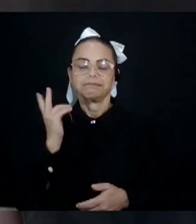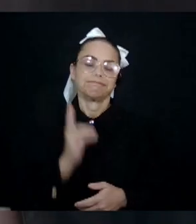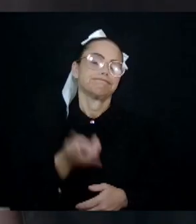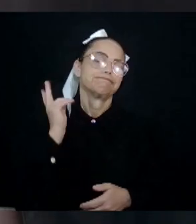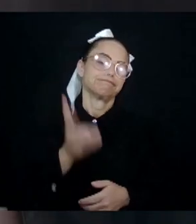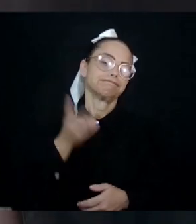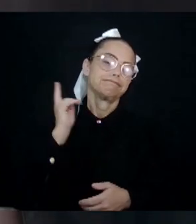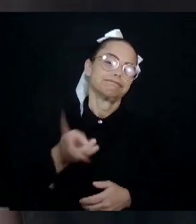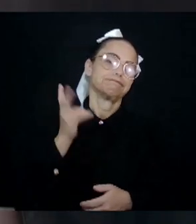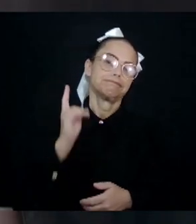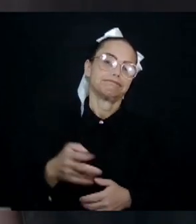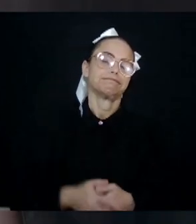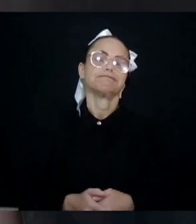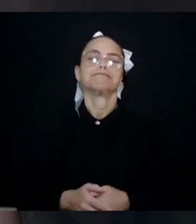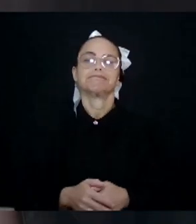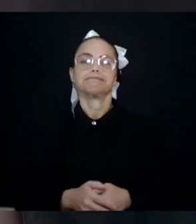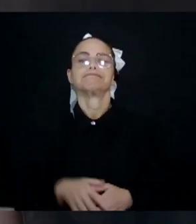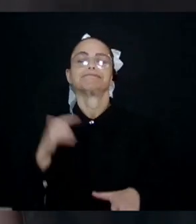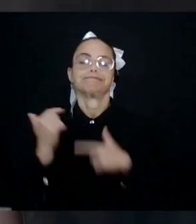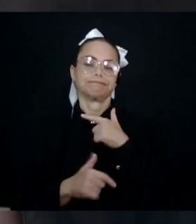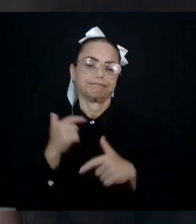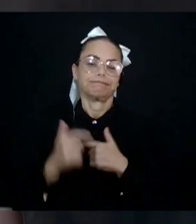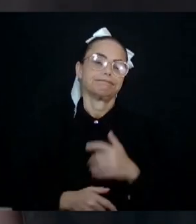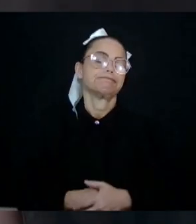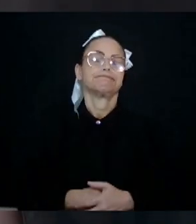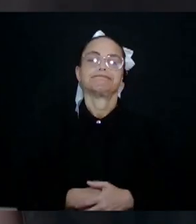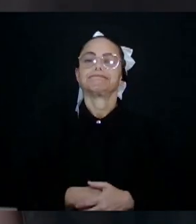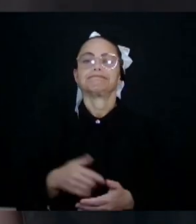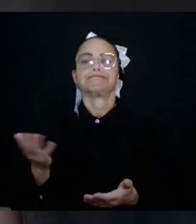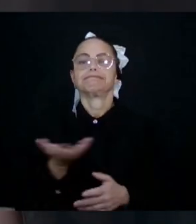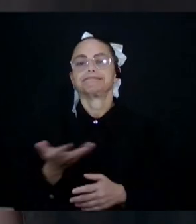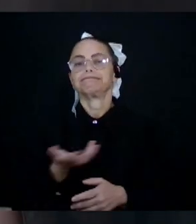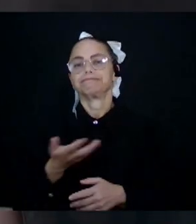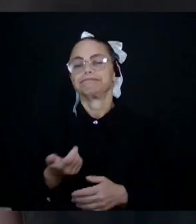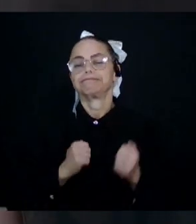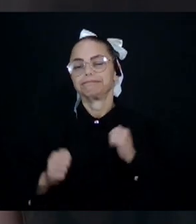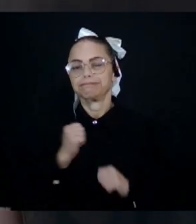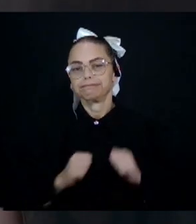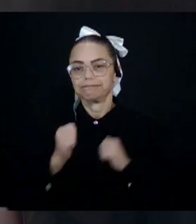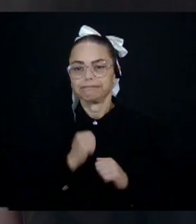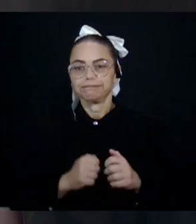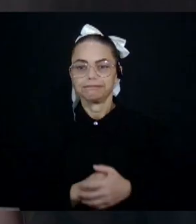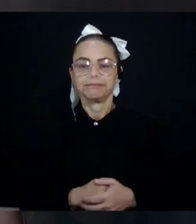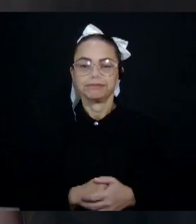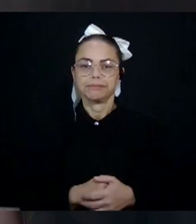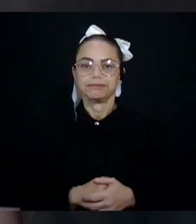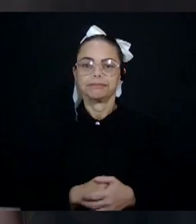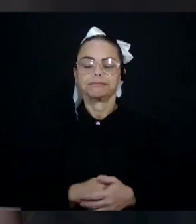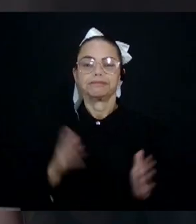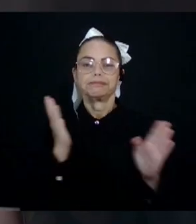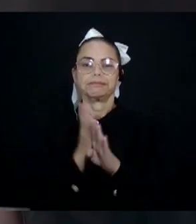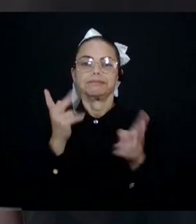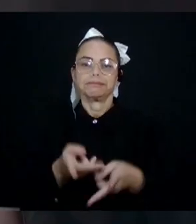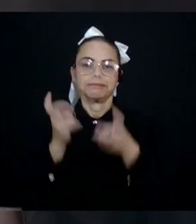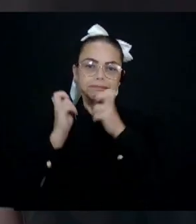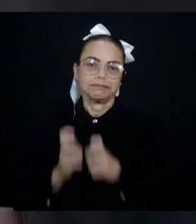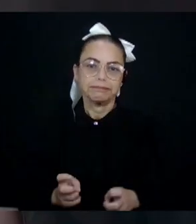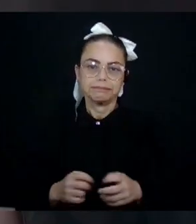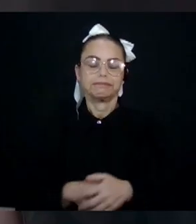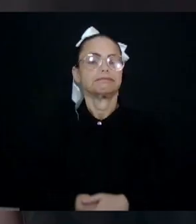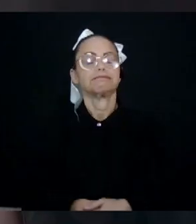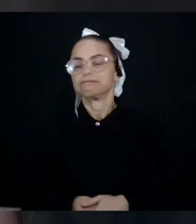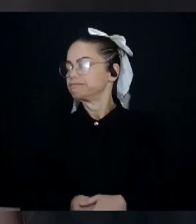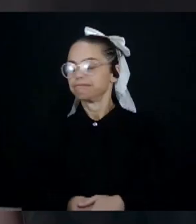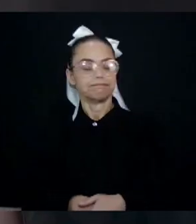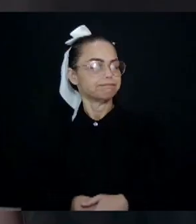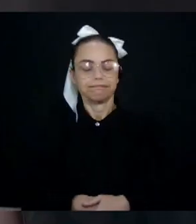muito produtivo, né? Então, a ansiedade, ela vem de constatar, de perceber que não está sendo